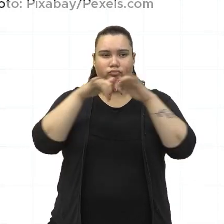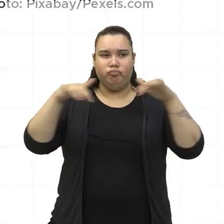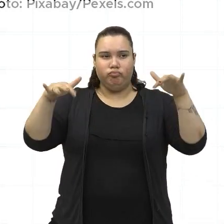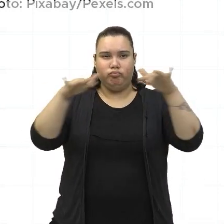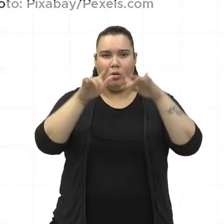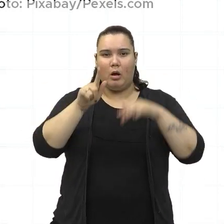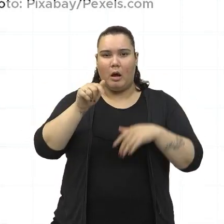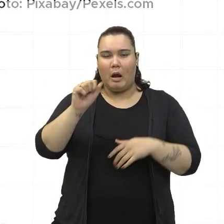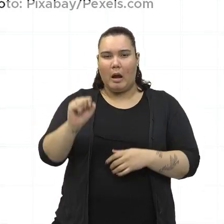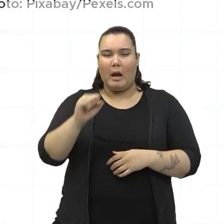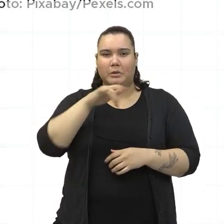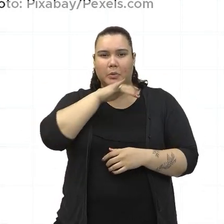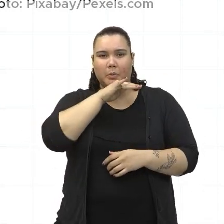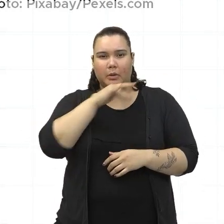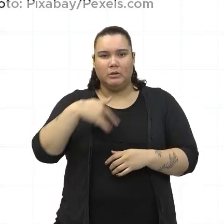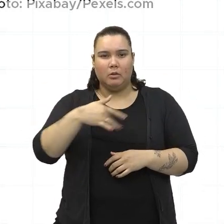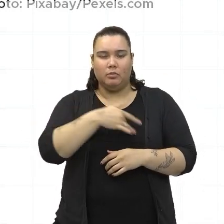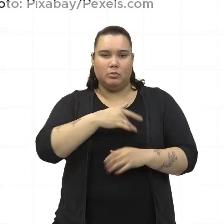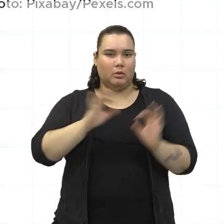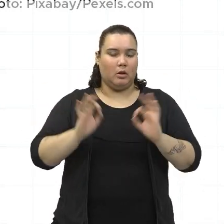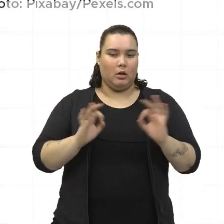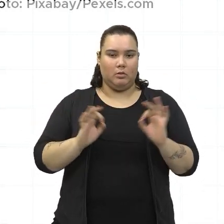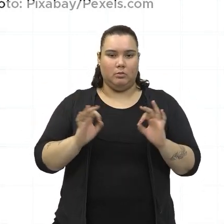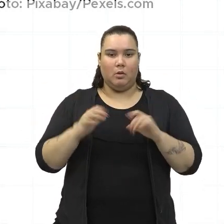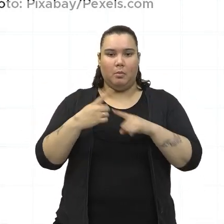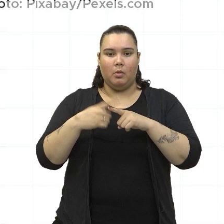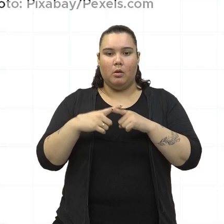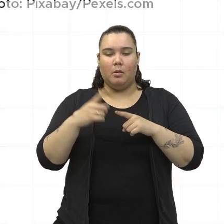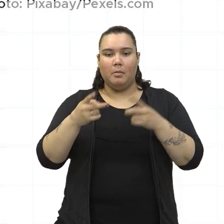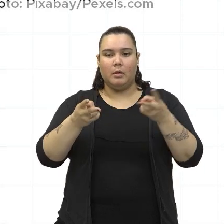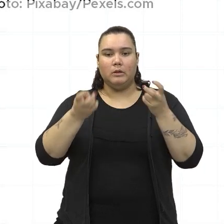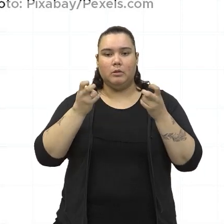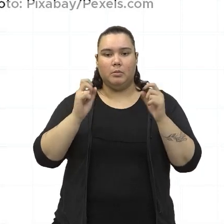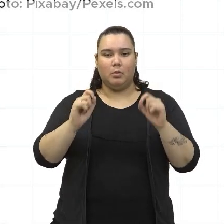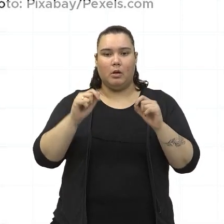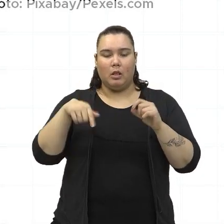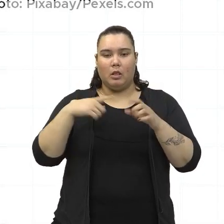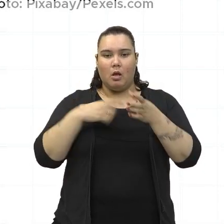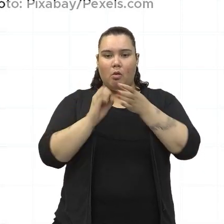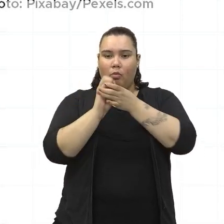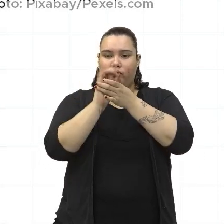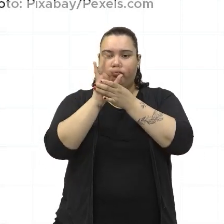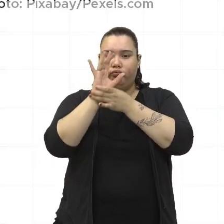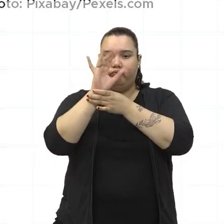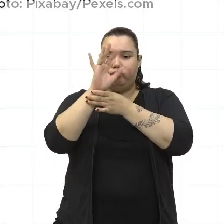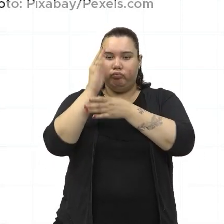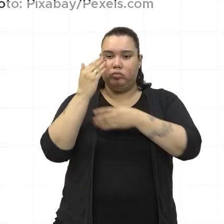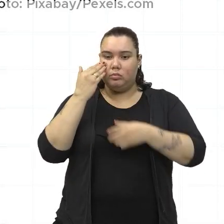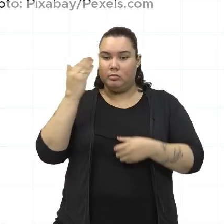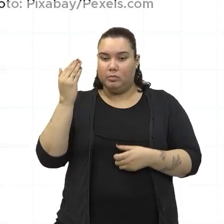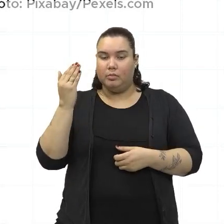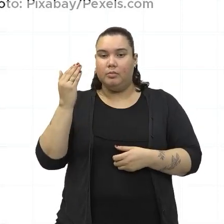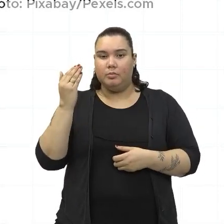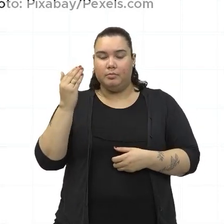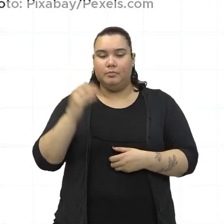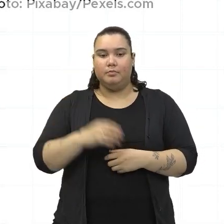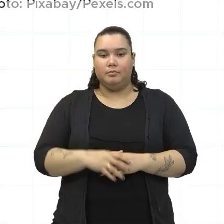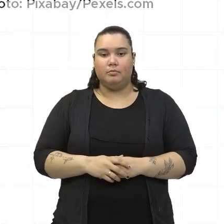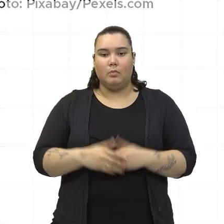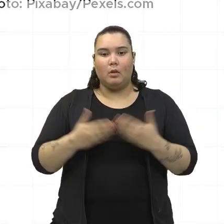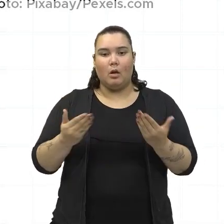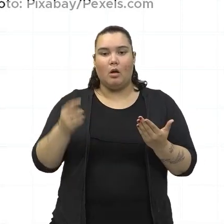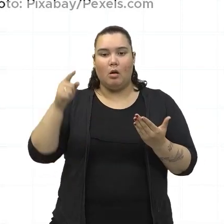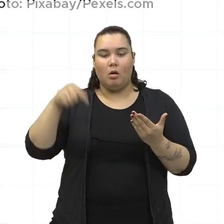ali, ó. Como a gente pode observar, você observa ali aquela fumaça, né, sendo liberada ali pelas chaminés. Na